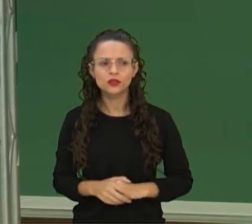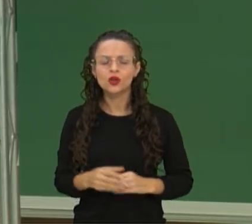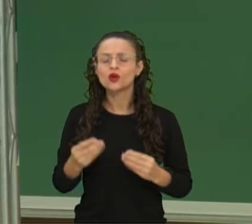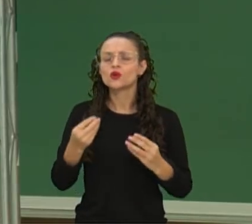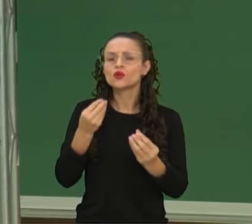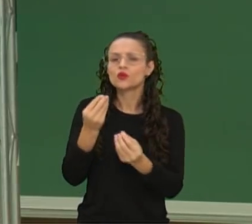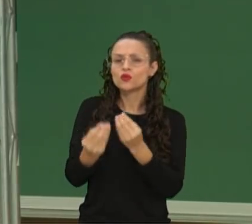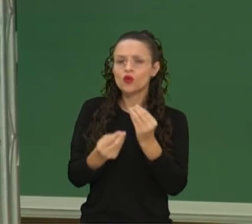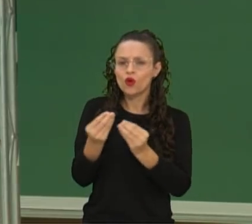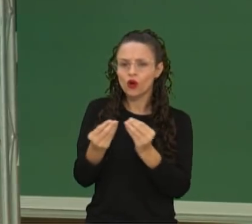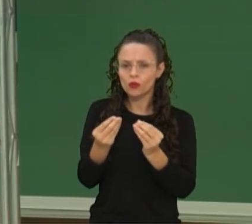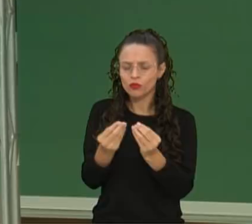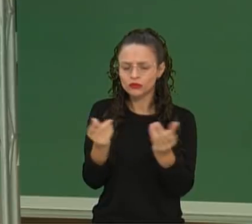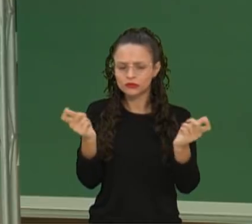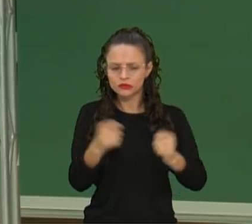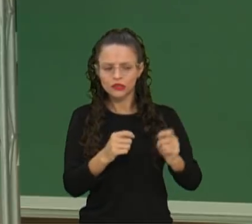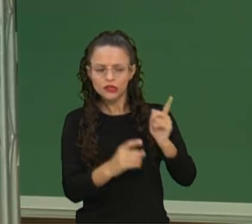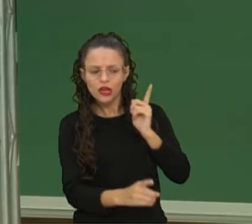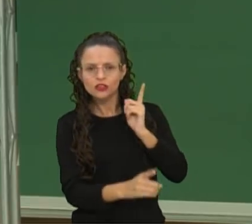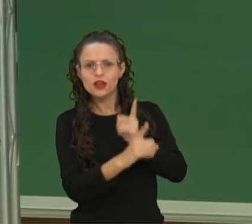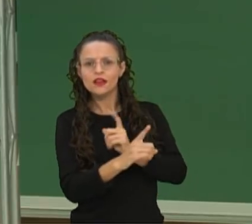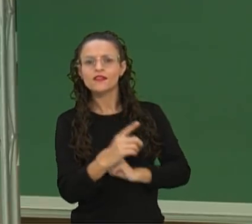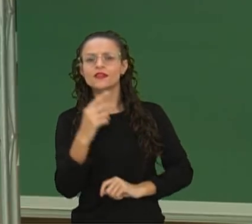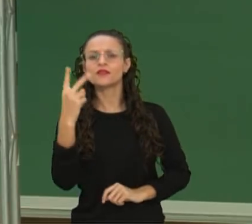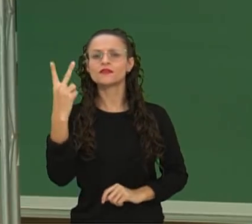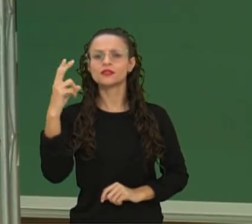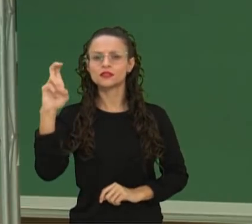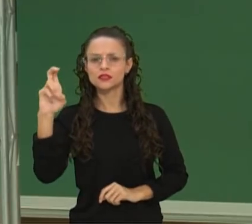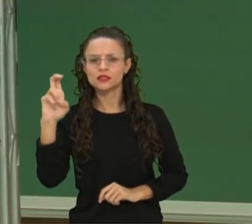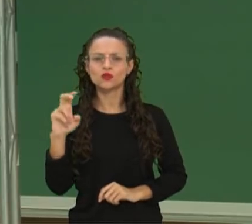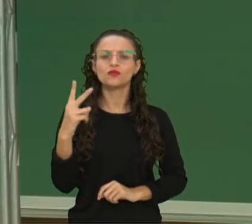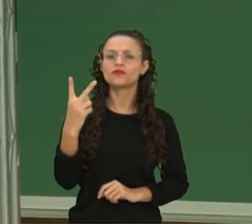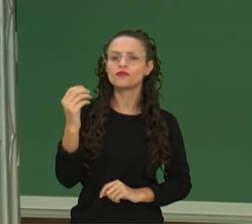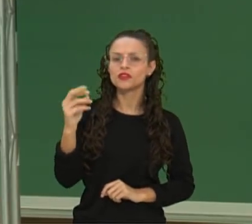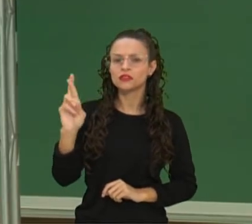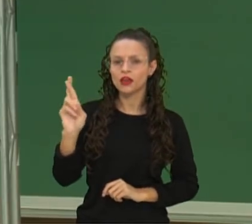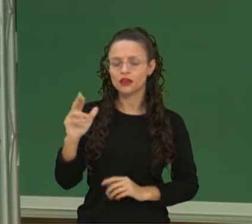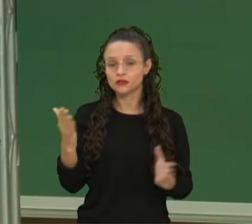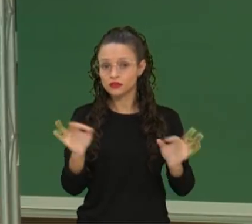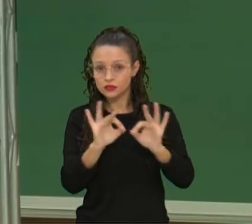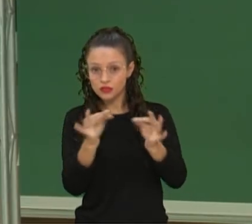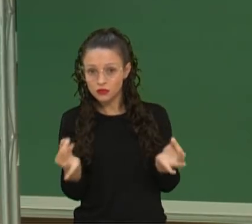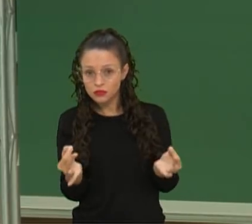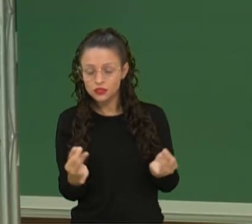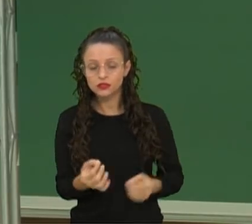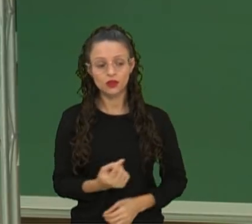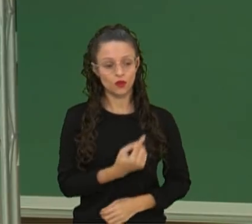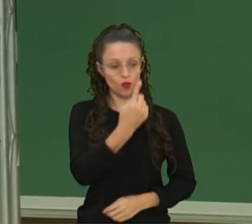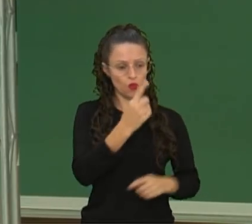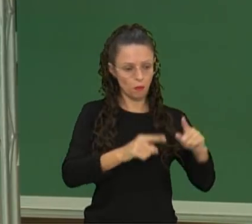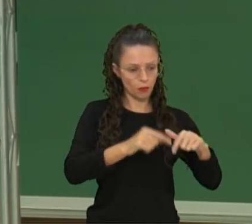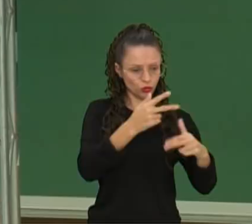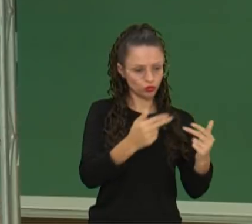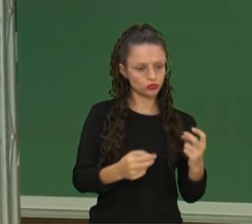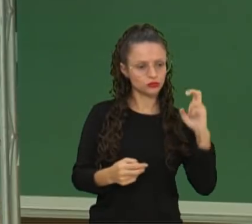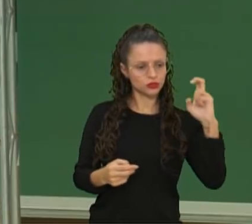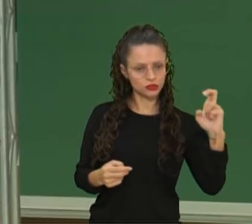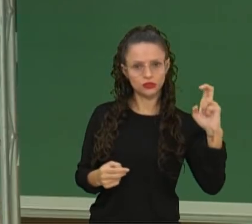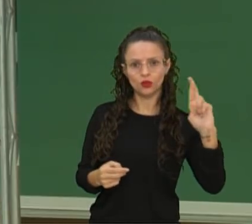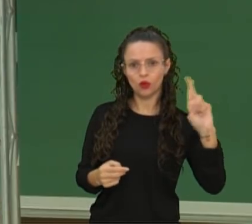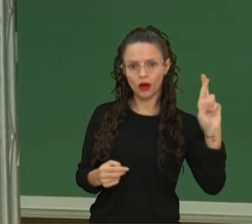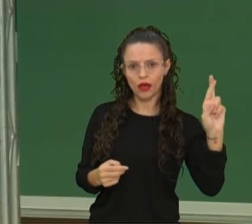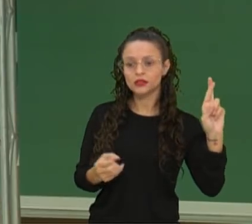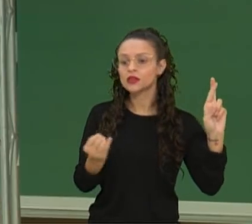R$ 25,00? Como que eu posso chegar nesse R$ 20,00? Simples. Se cada produto me custa R$ 5,00, a